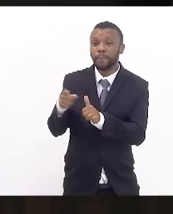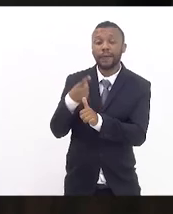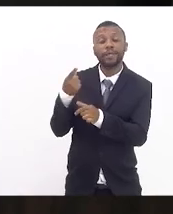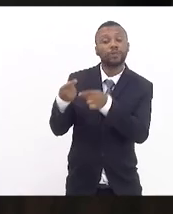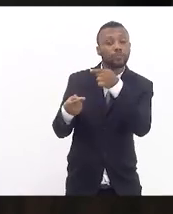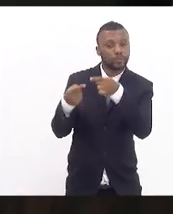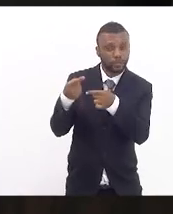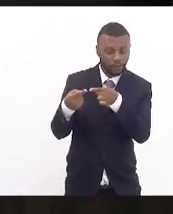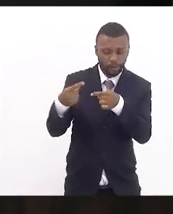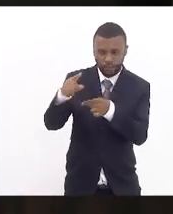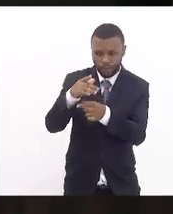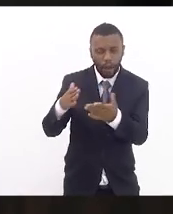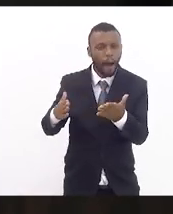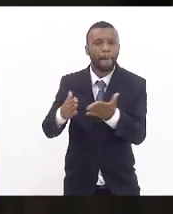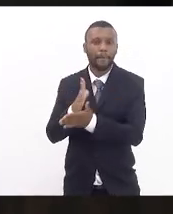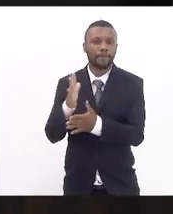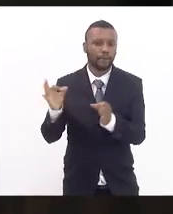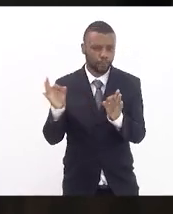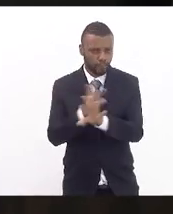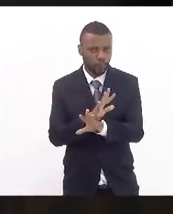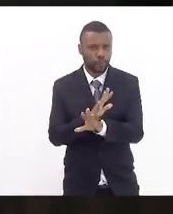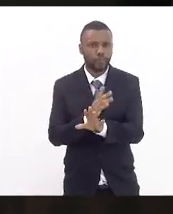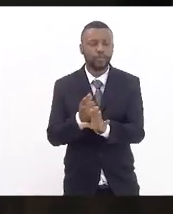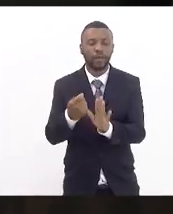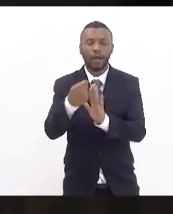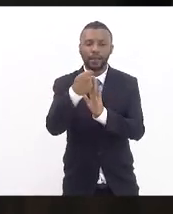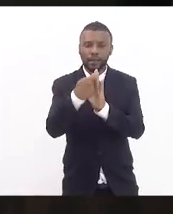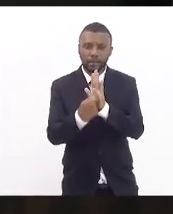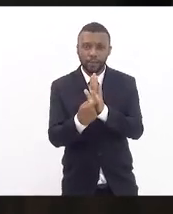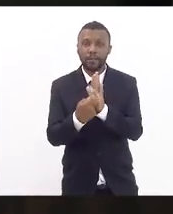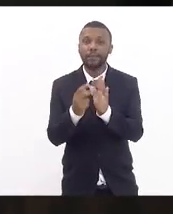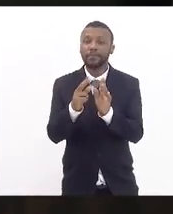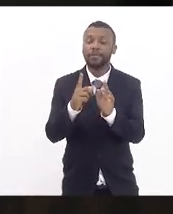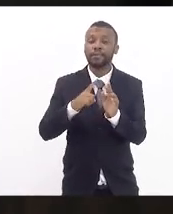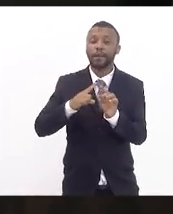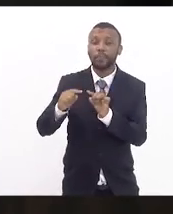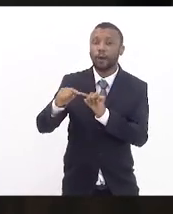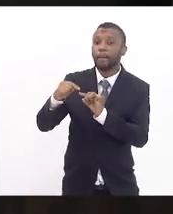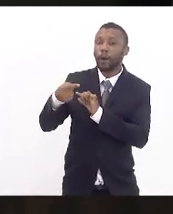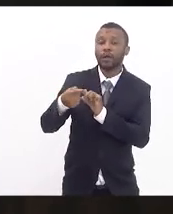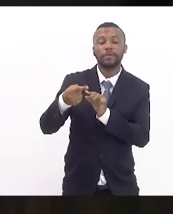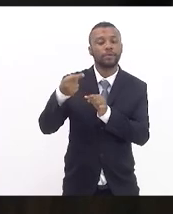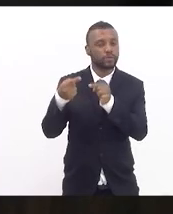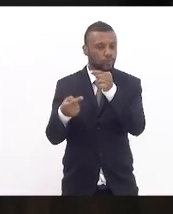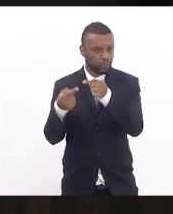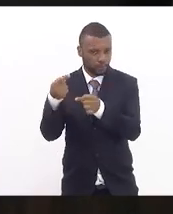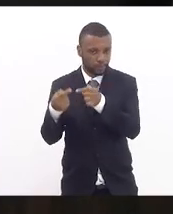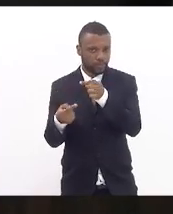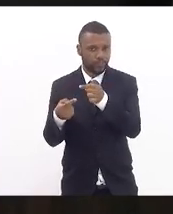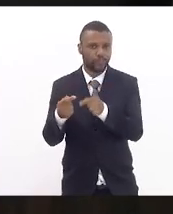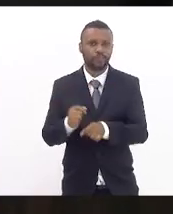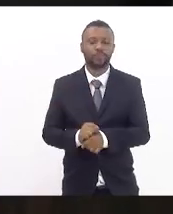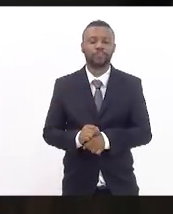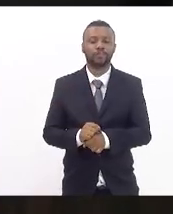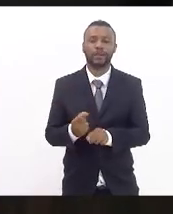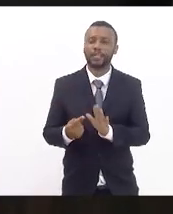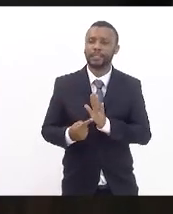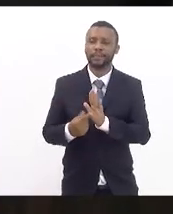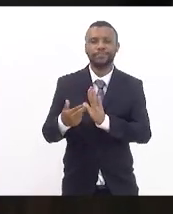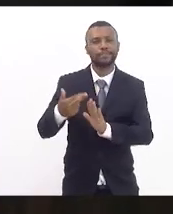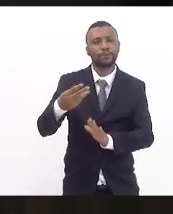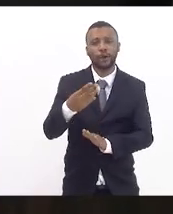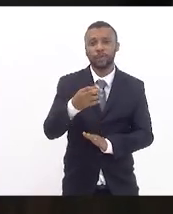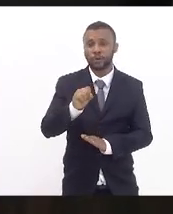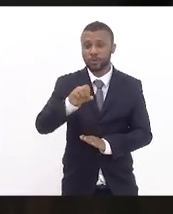aprovados. Vai a redação do vencido para a segunda discussão. Em votação, em discussão única, indicação legislativa 489,